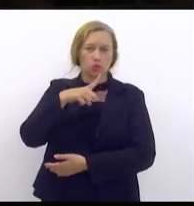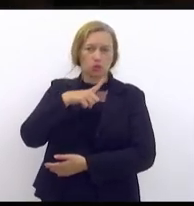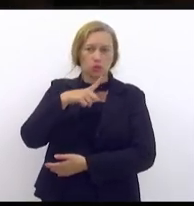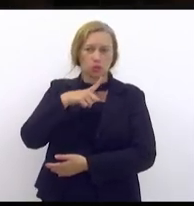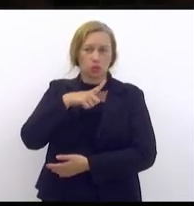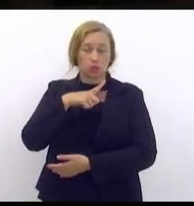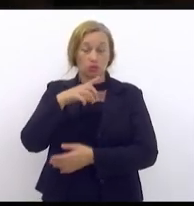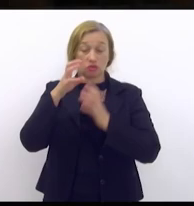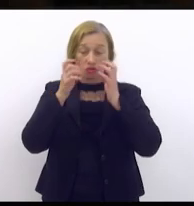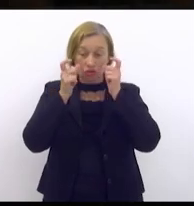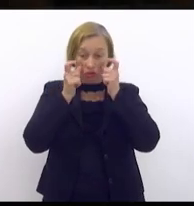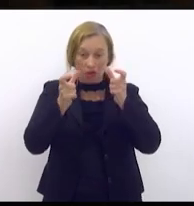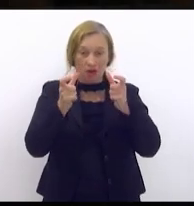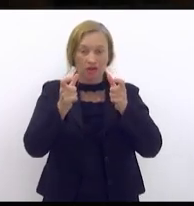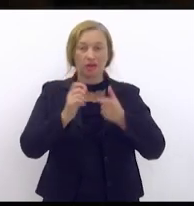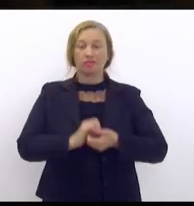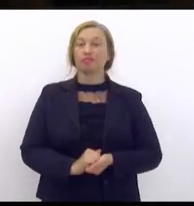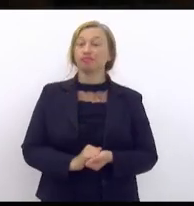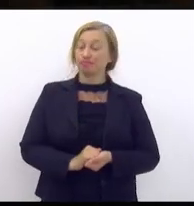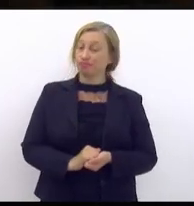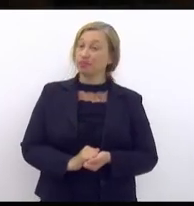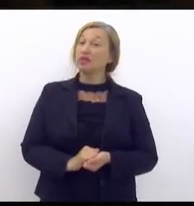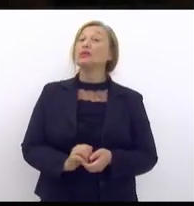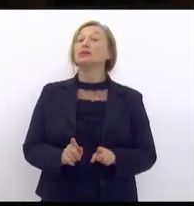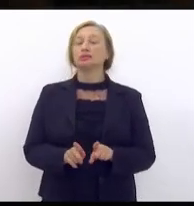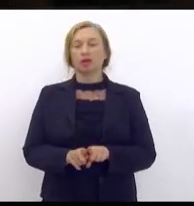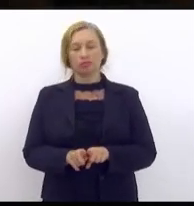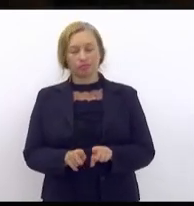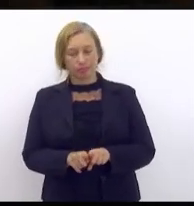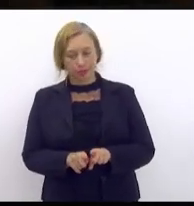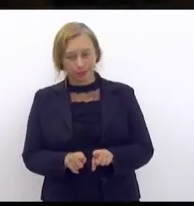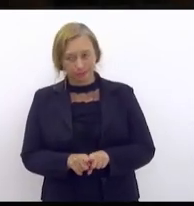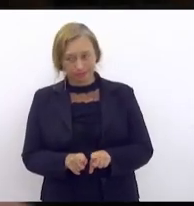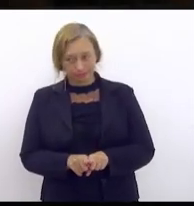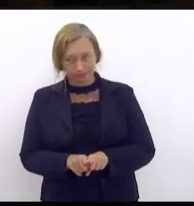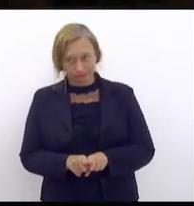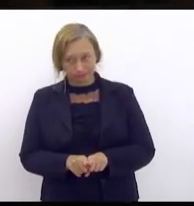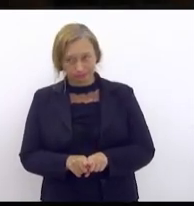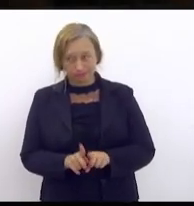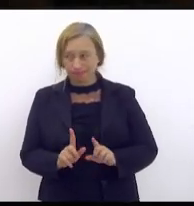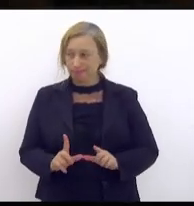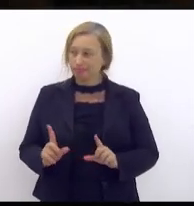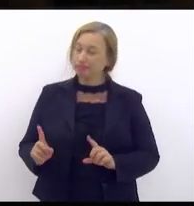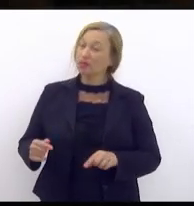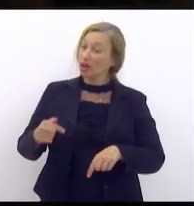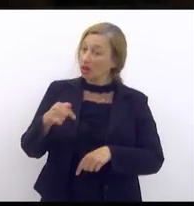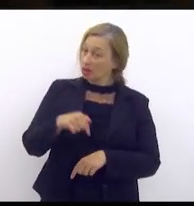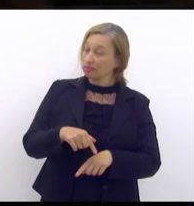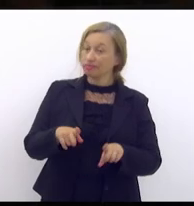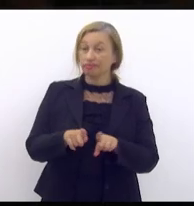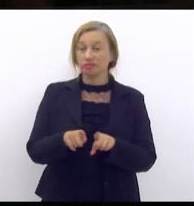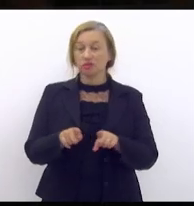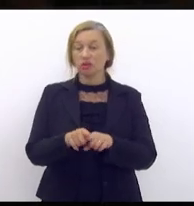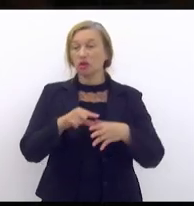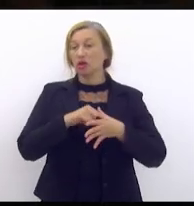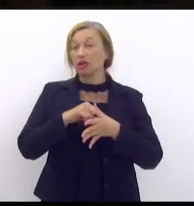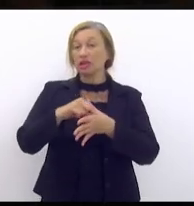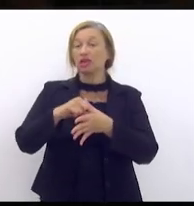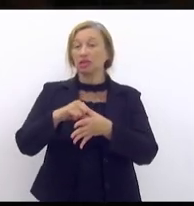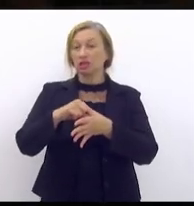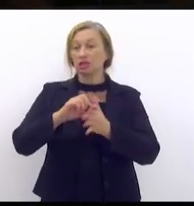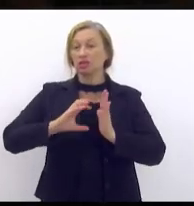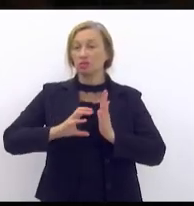de alertar. E, além do mais, atuo aqui também como líder de um